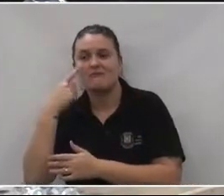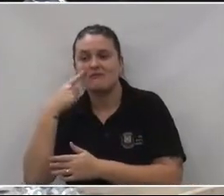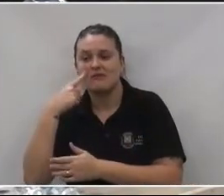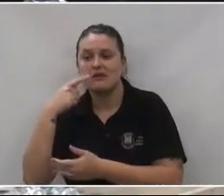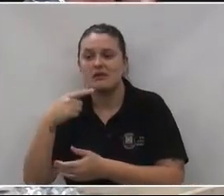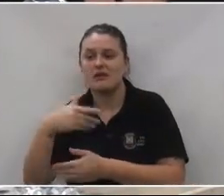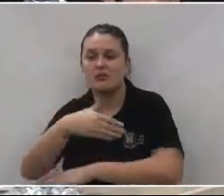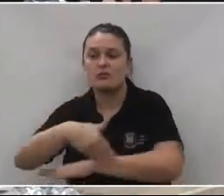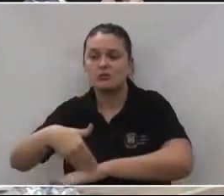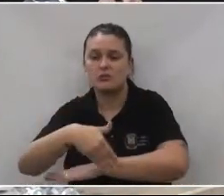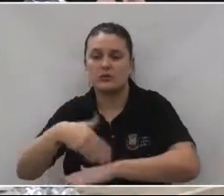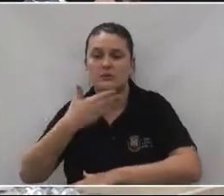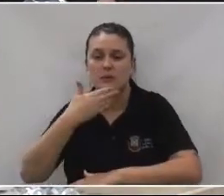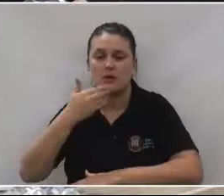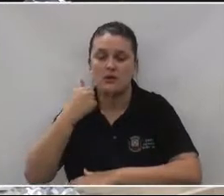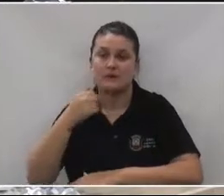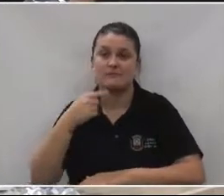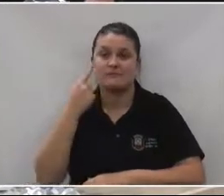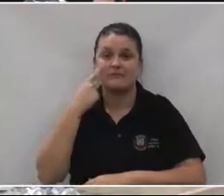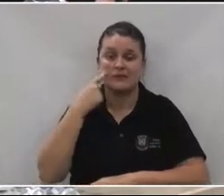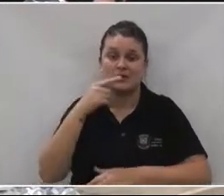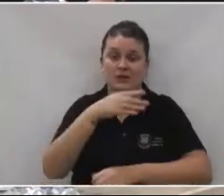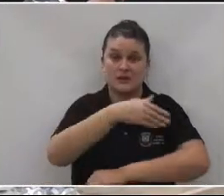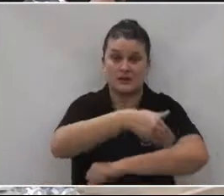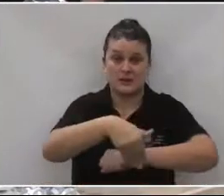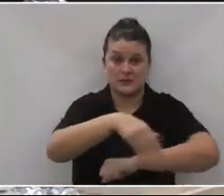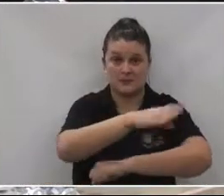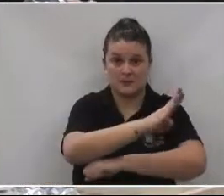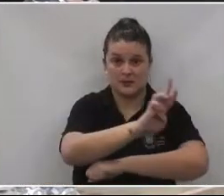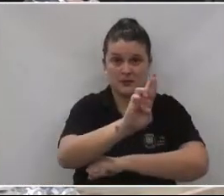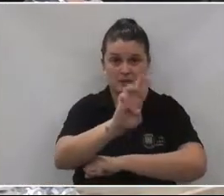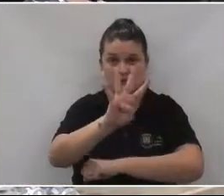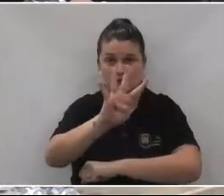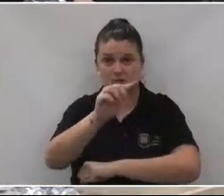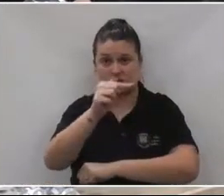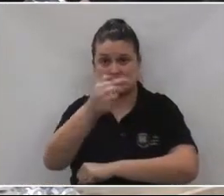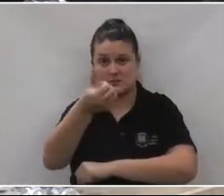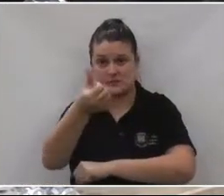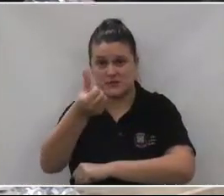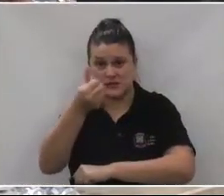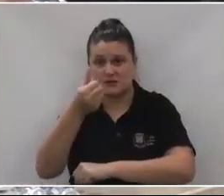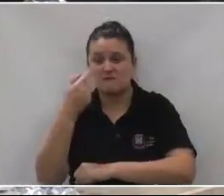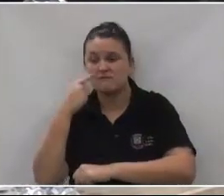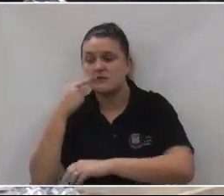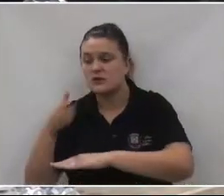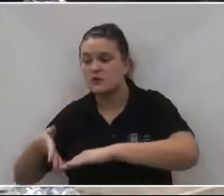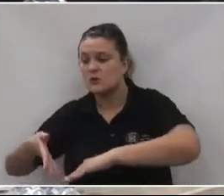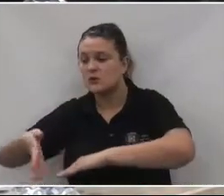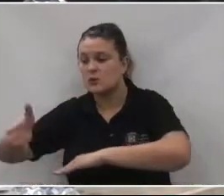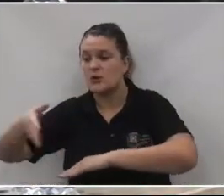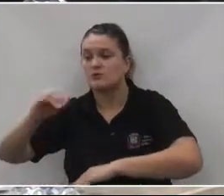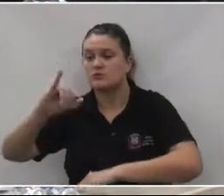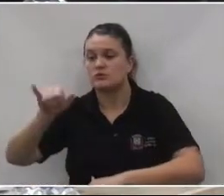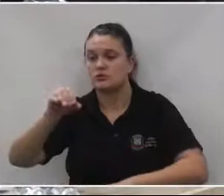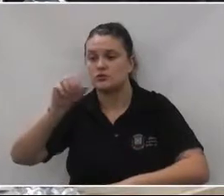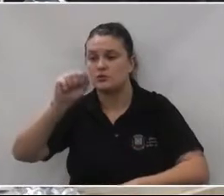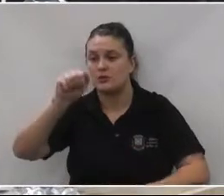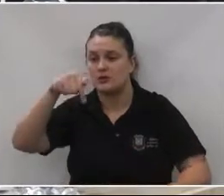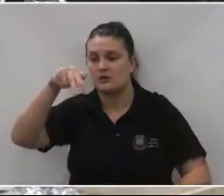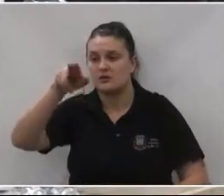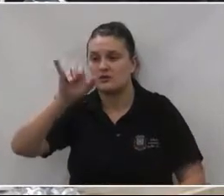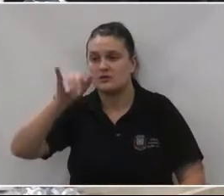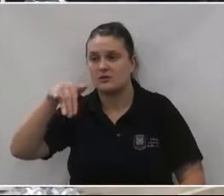na travessia entre a br 476 com a rua industrial joaquim fernandes luís para que seja